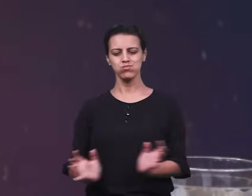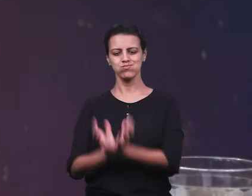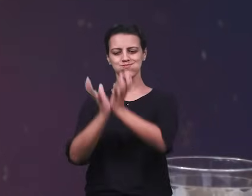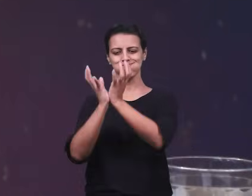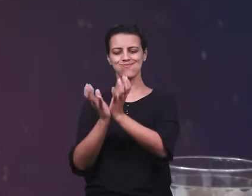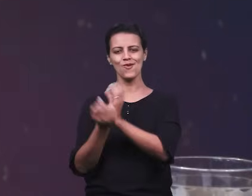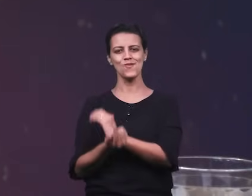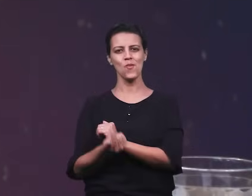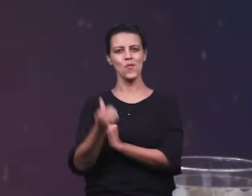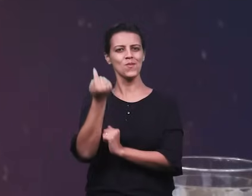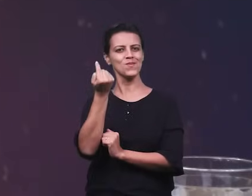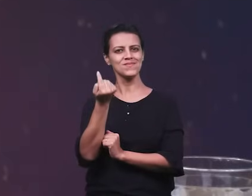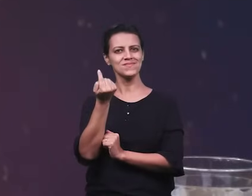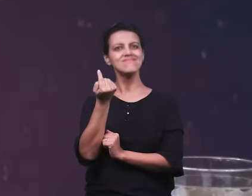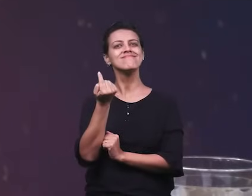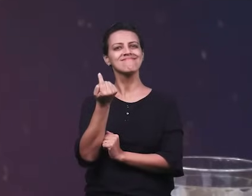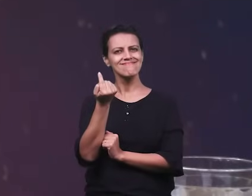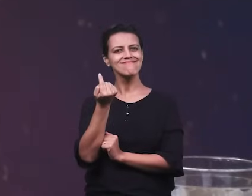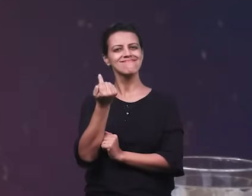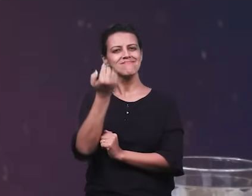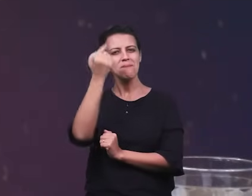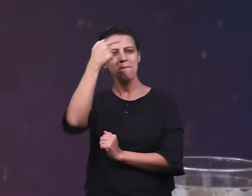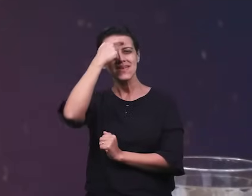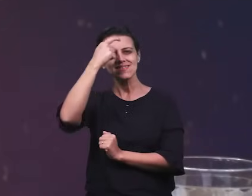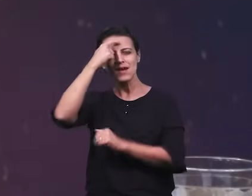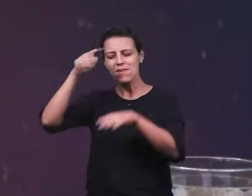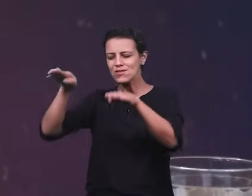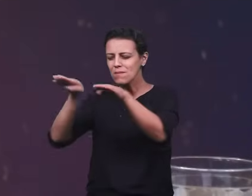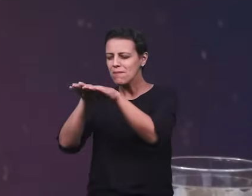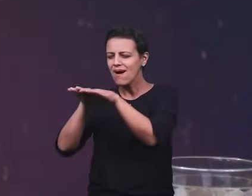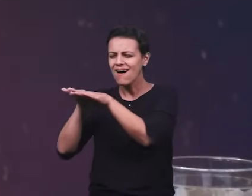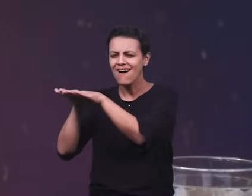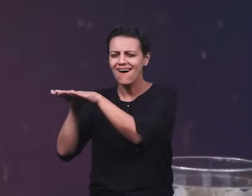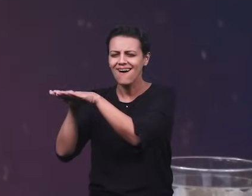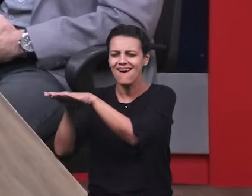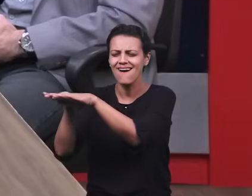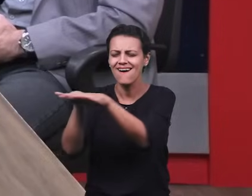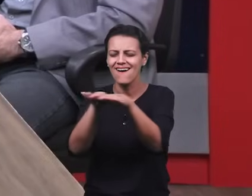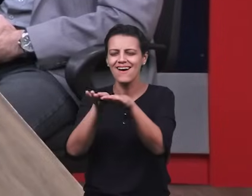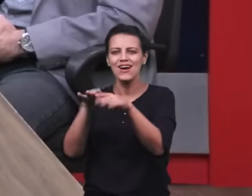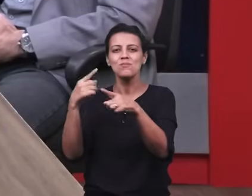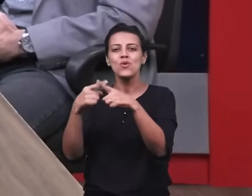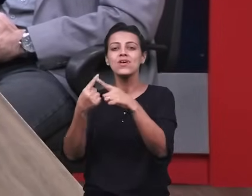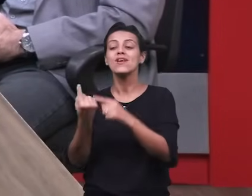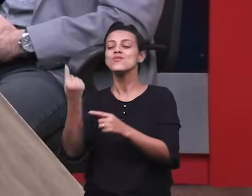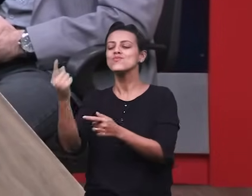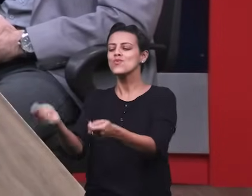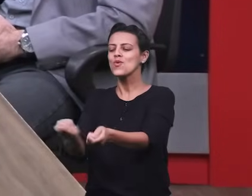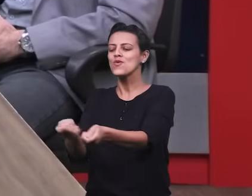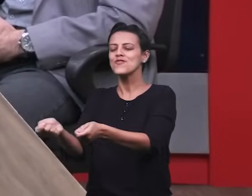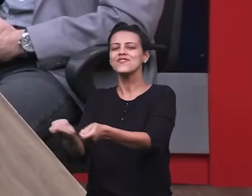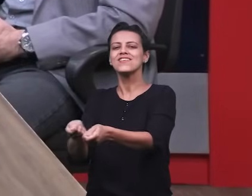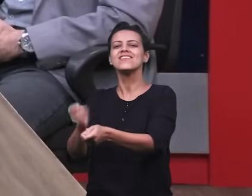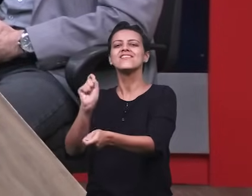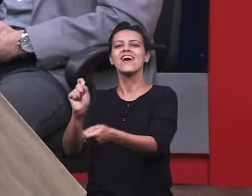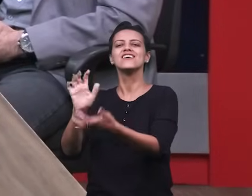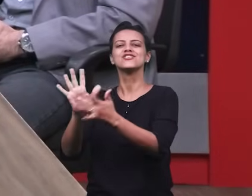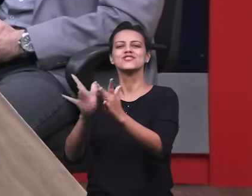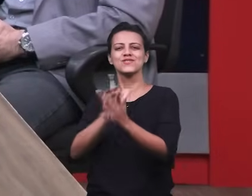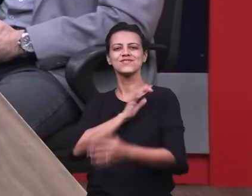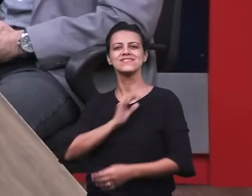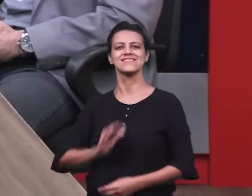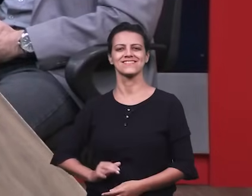único lugar que tem um consenso de pensamentos, porque tem um governo, é a Igreja Corpo de